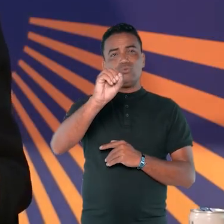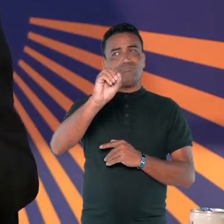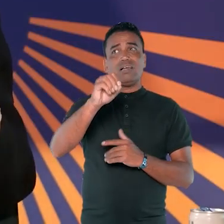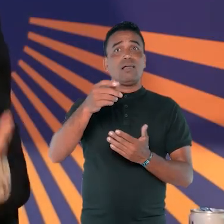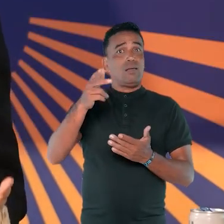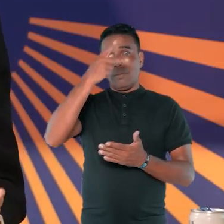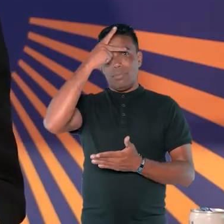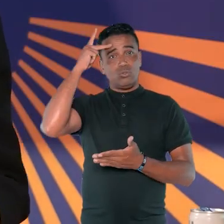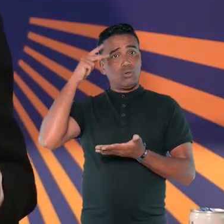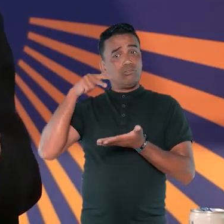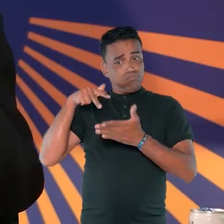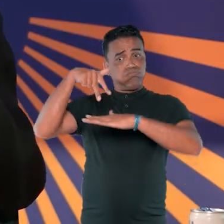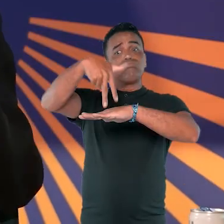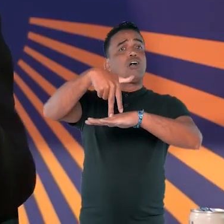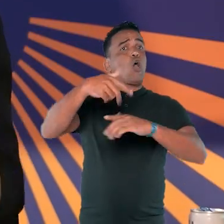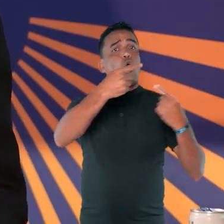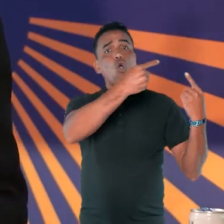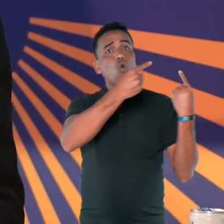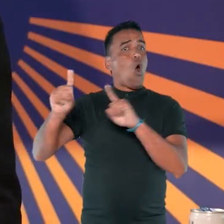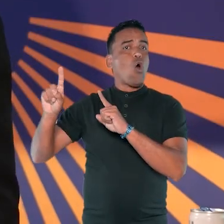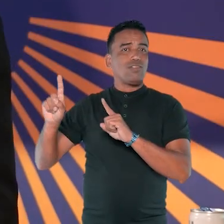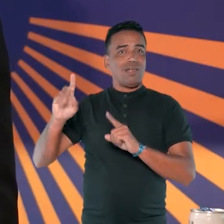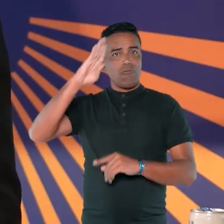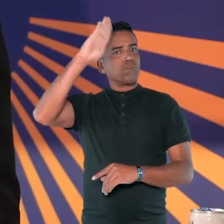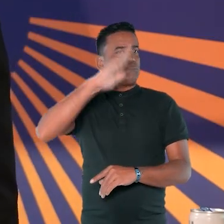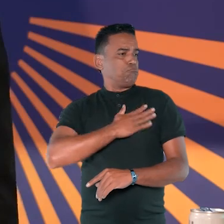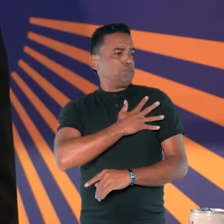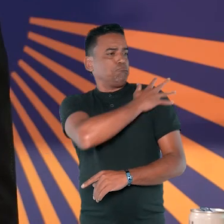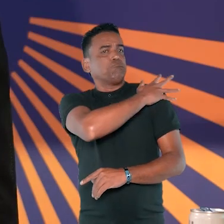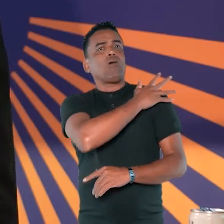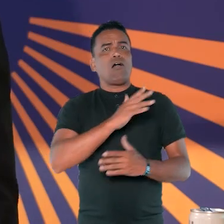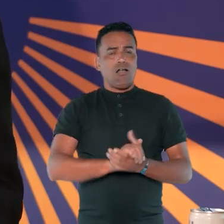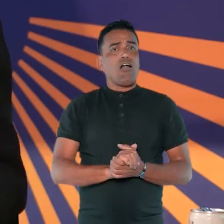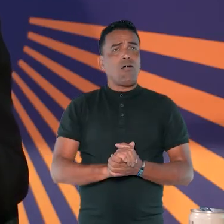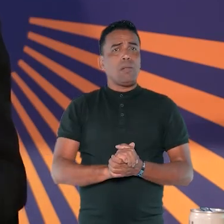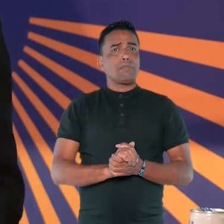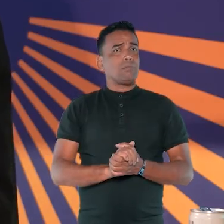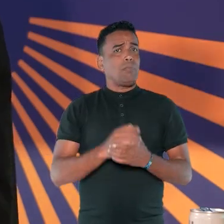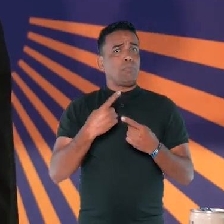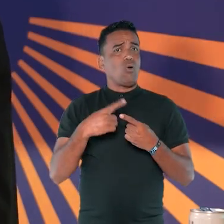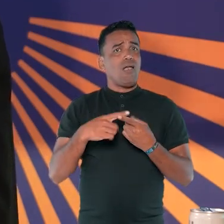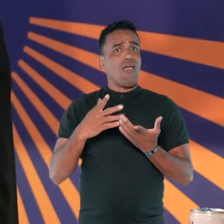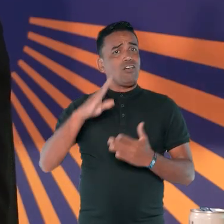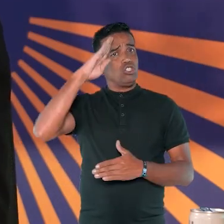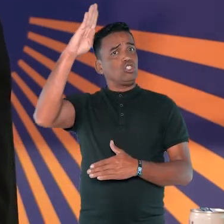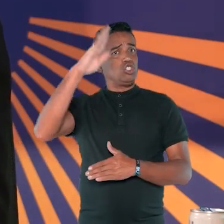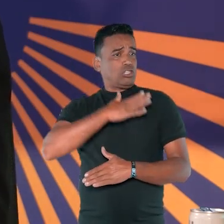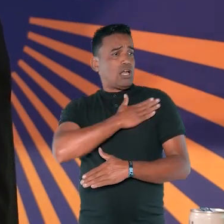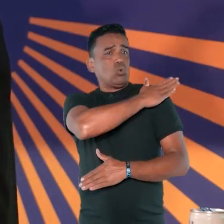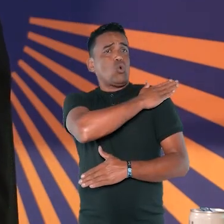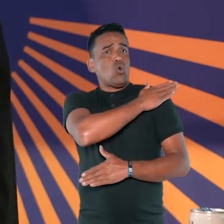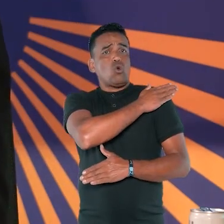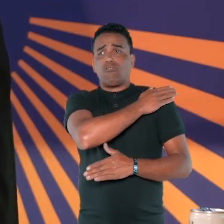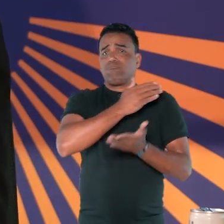posicionou contra a ditadura e que abriu espaços contra a ditadura, para que a ditadura fosse